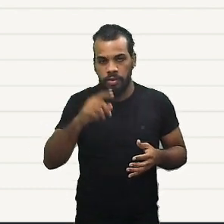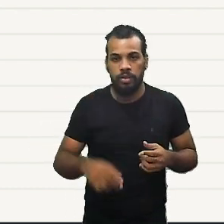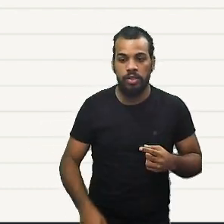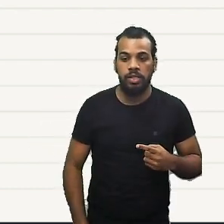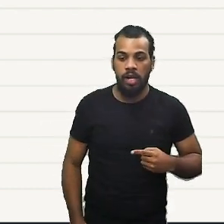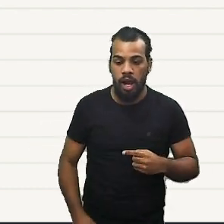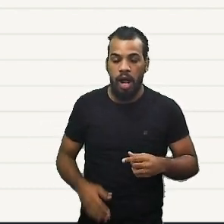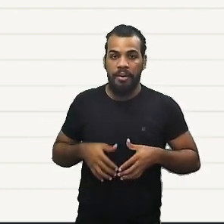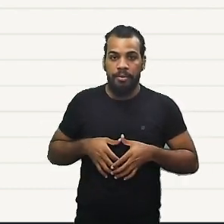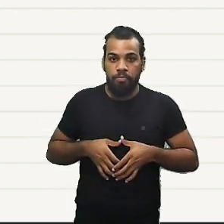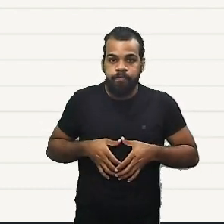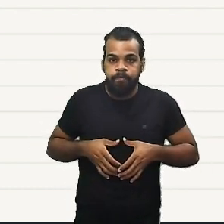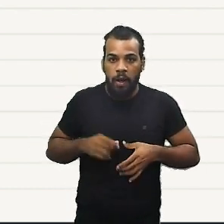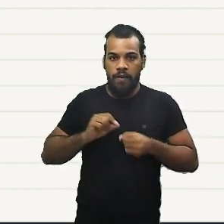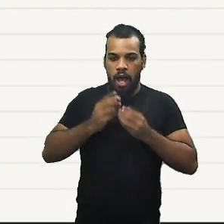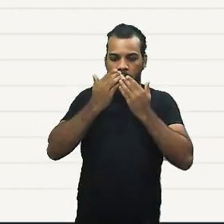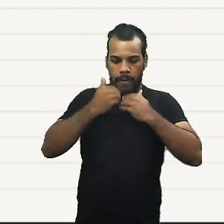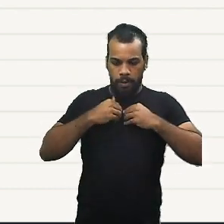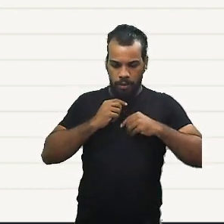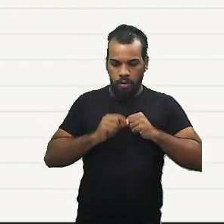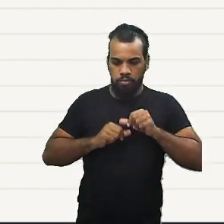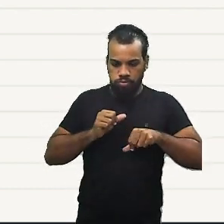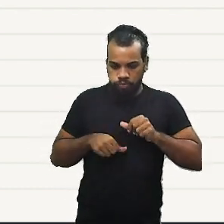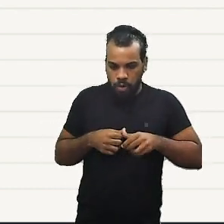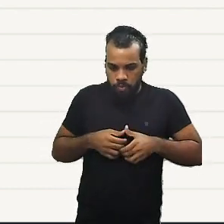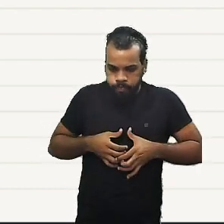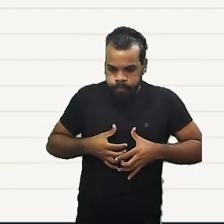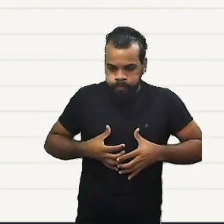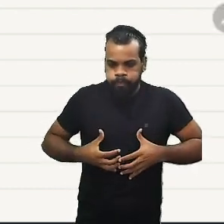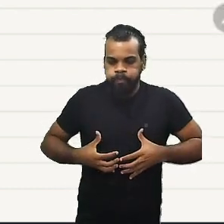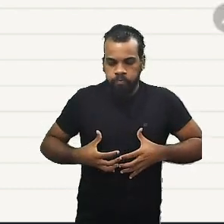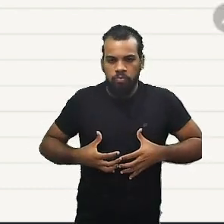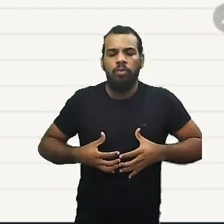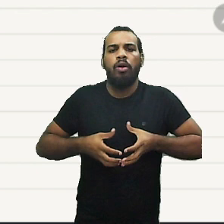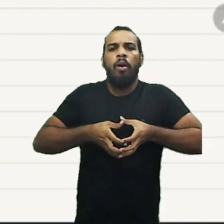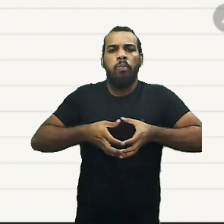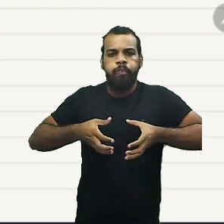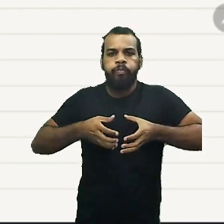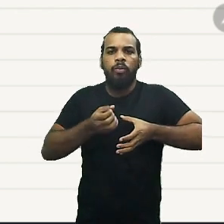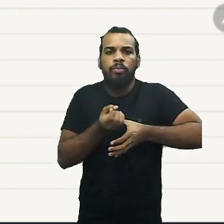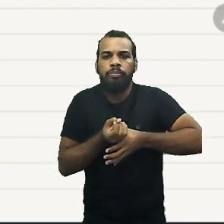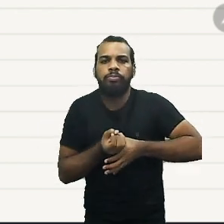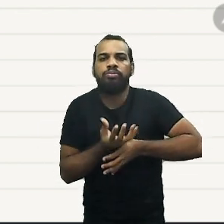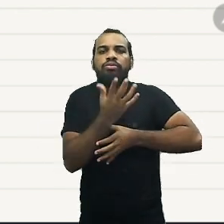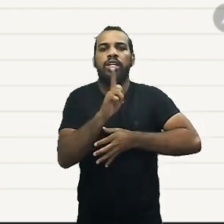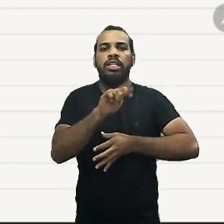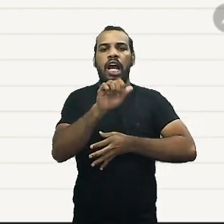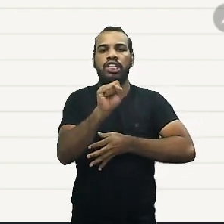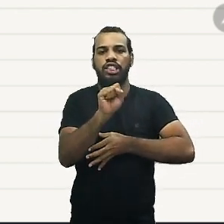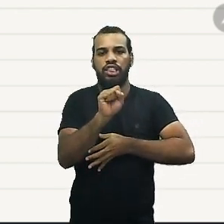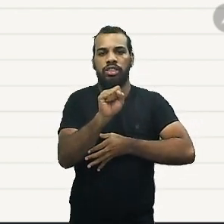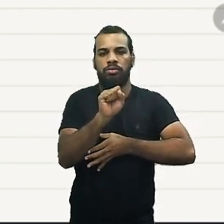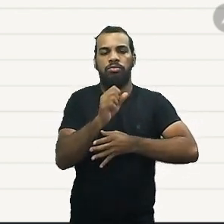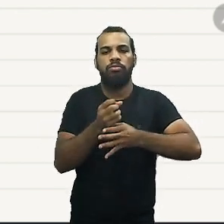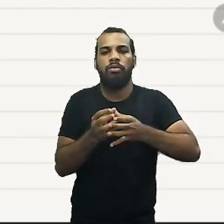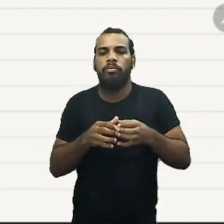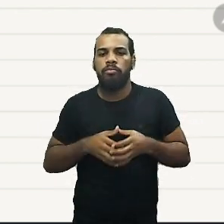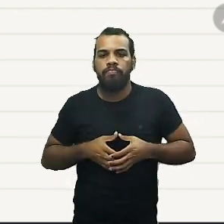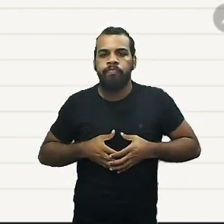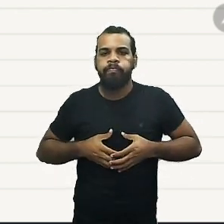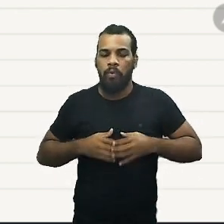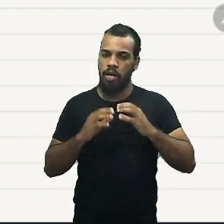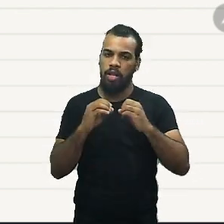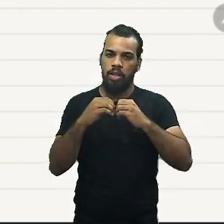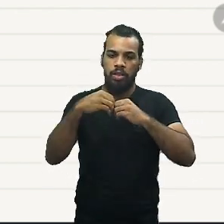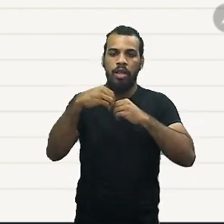faziam fermentação, eles liberavam para um ambiente um gás, que é um gás muito conhecido da gente, que é